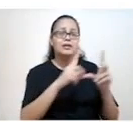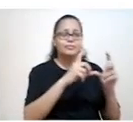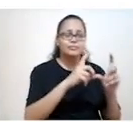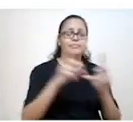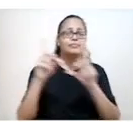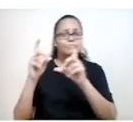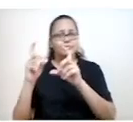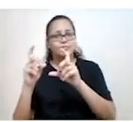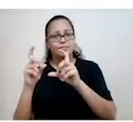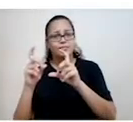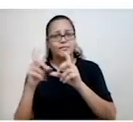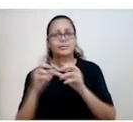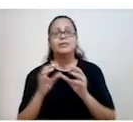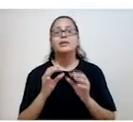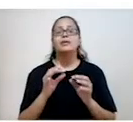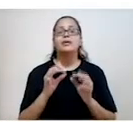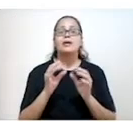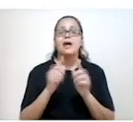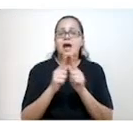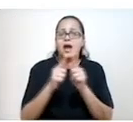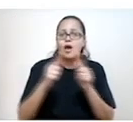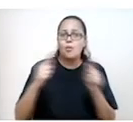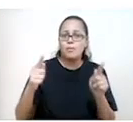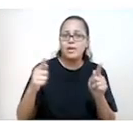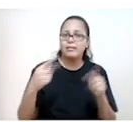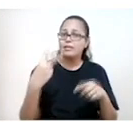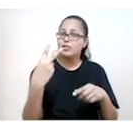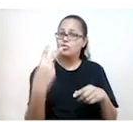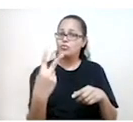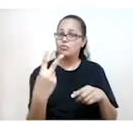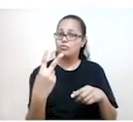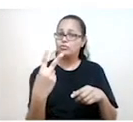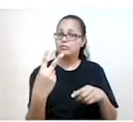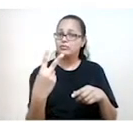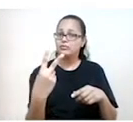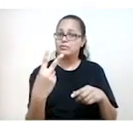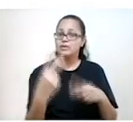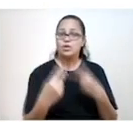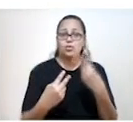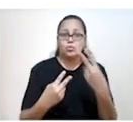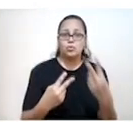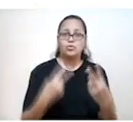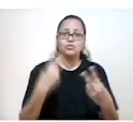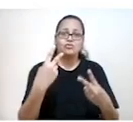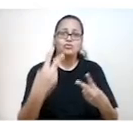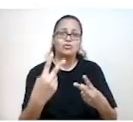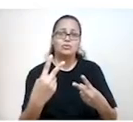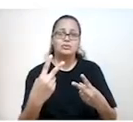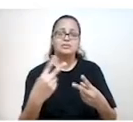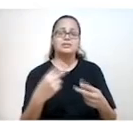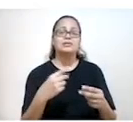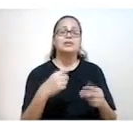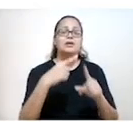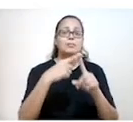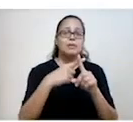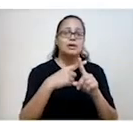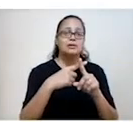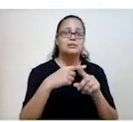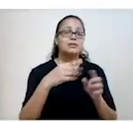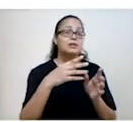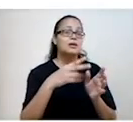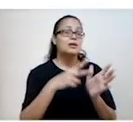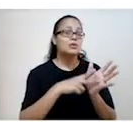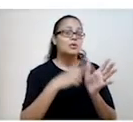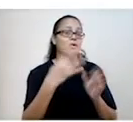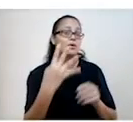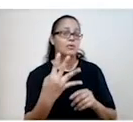quadradinhos, né? Aqui começou com 2, aqui já está 4, então é 2 mais 2, 4. Aqui